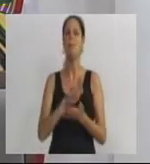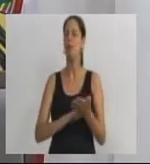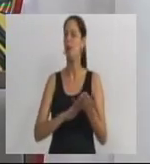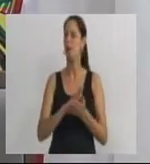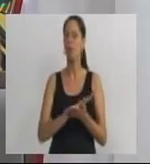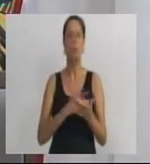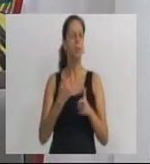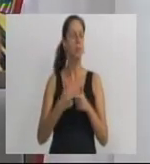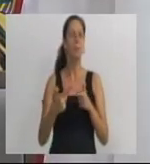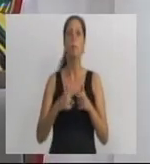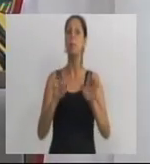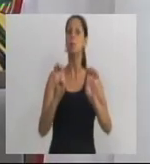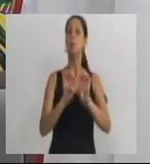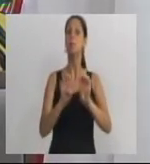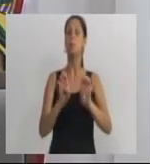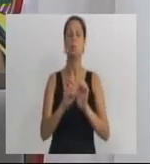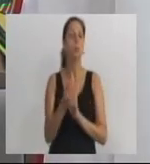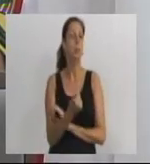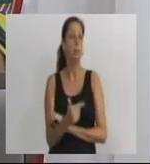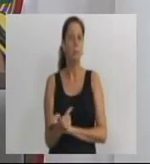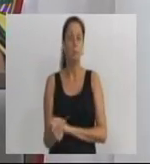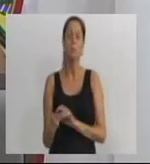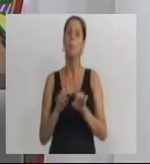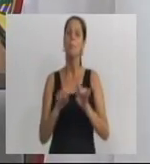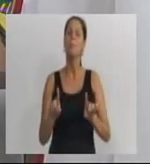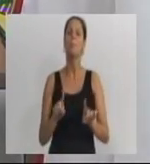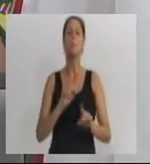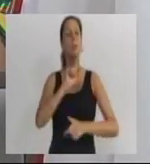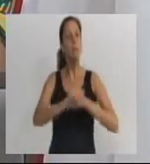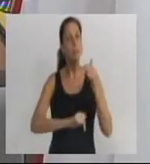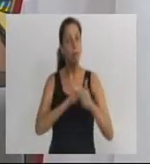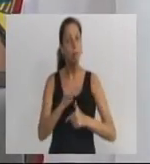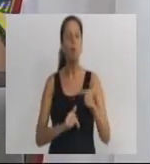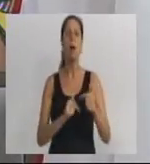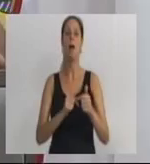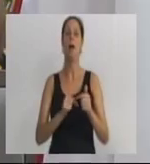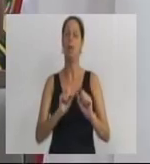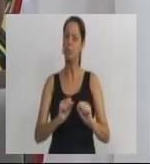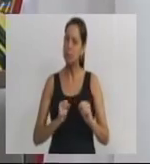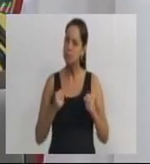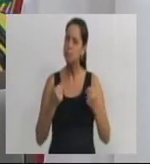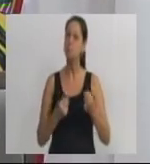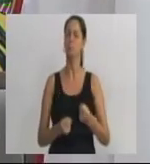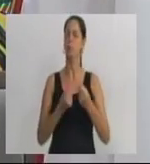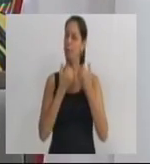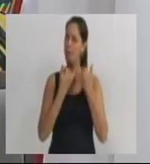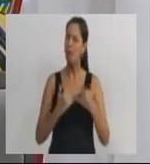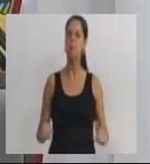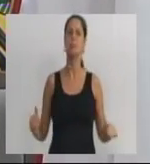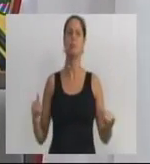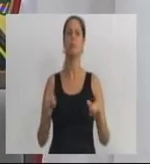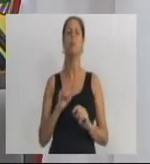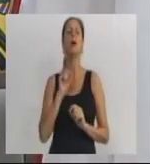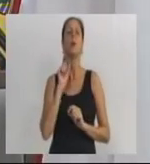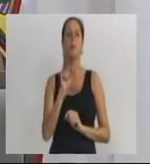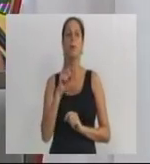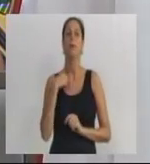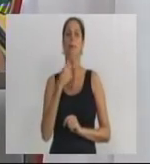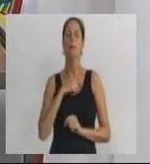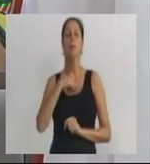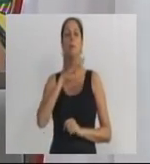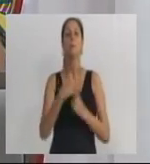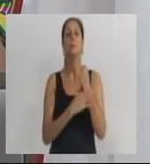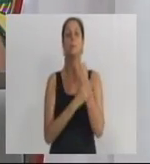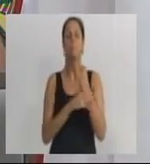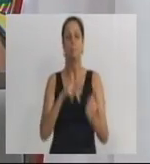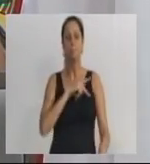de estrutura. Mas então, que realmente trabalhe, invista suas energias para que realmente aqui nós tenhamos mais segurança. Ouço,